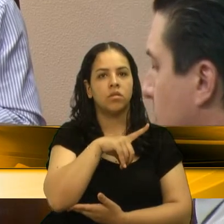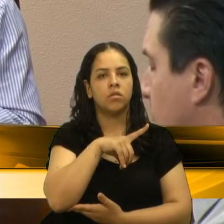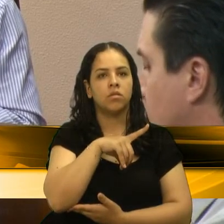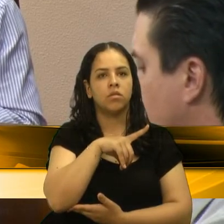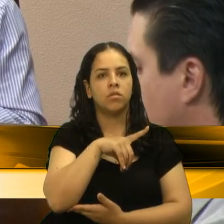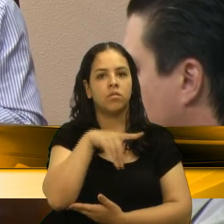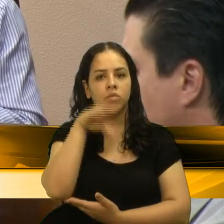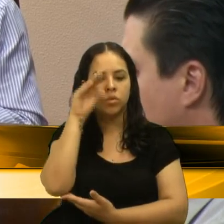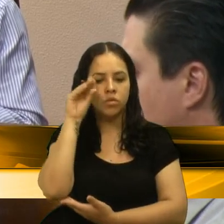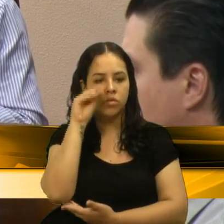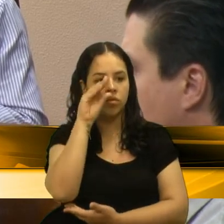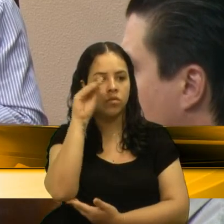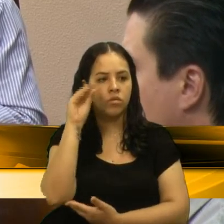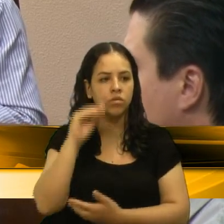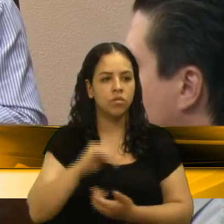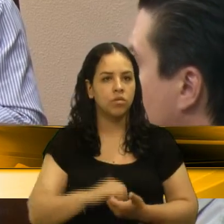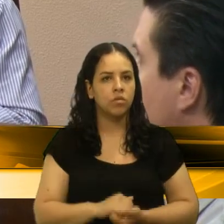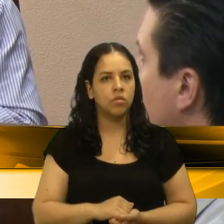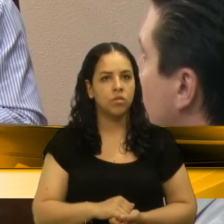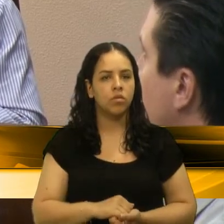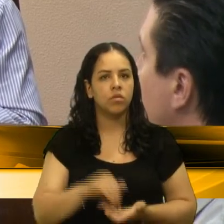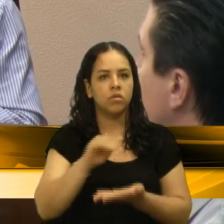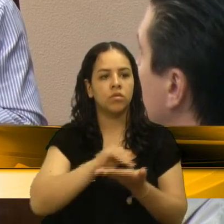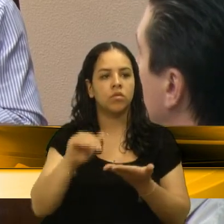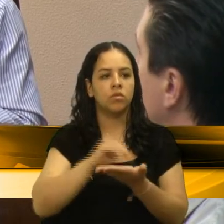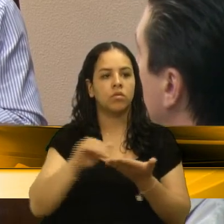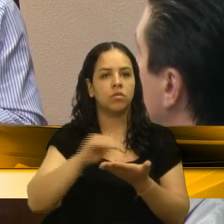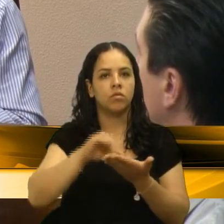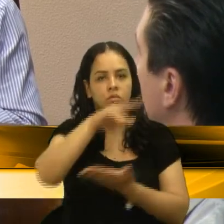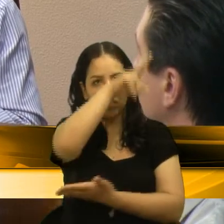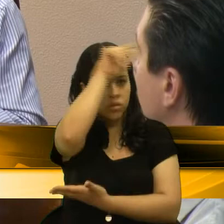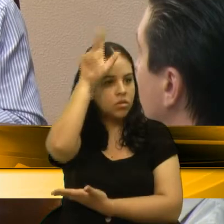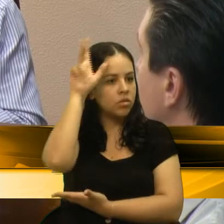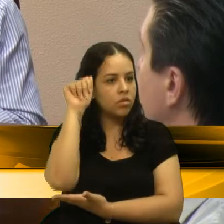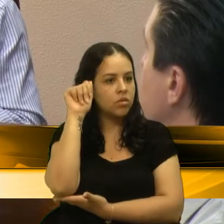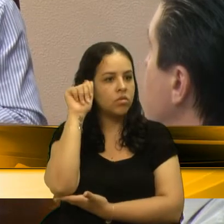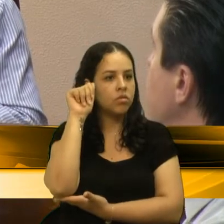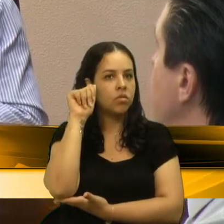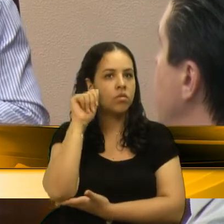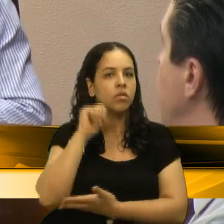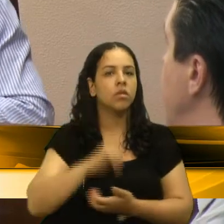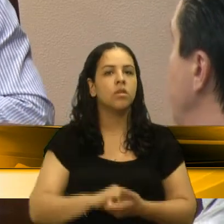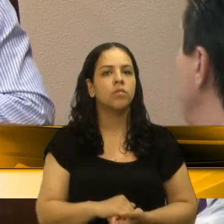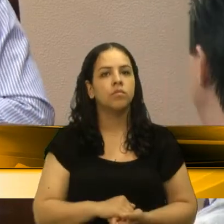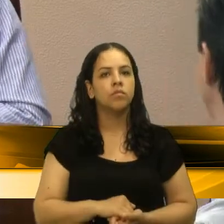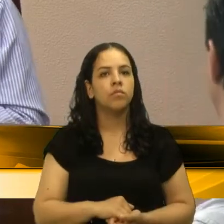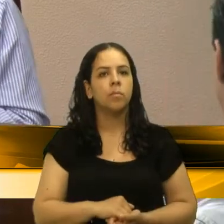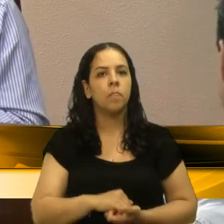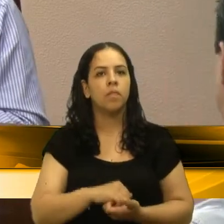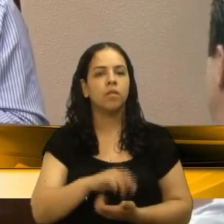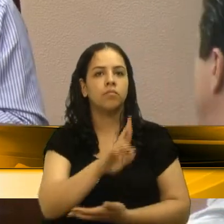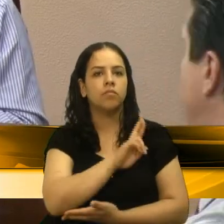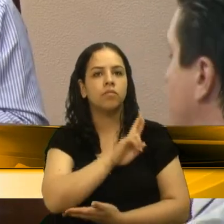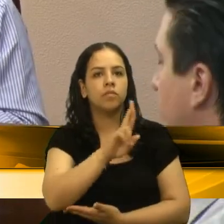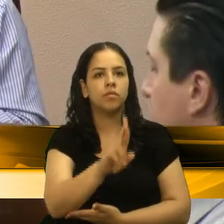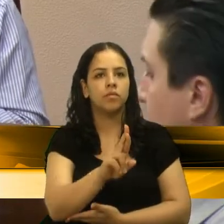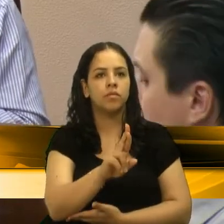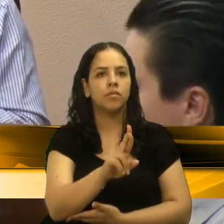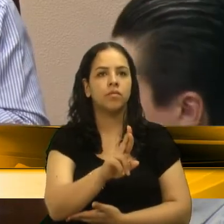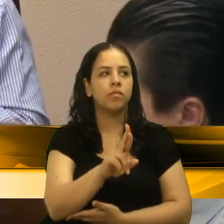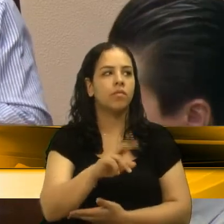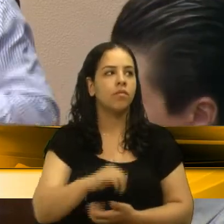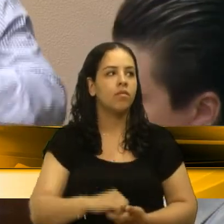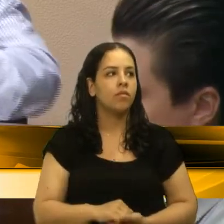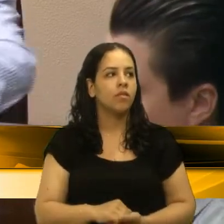observou o acompanhamento de quais secretarias do município em relação a essa composição dessa reedição do decreto? Senhora Geraldine, então, especialmente da